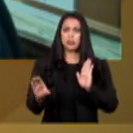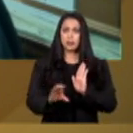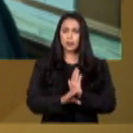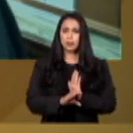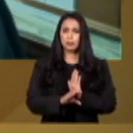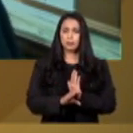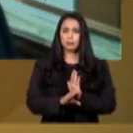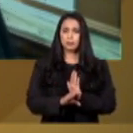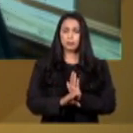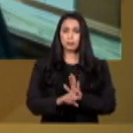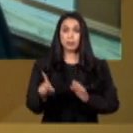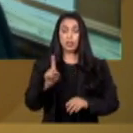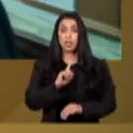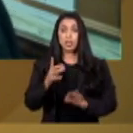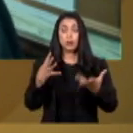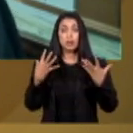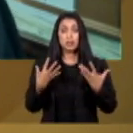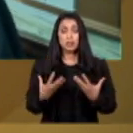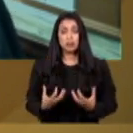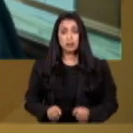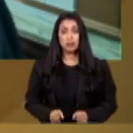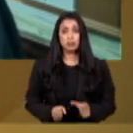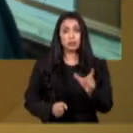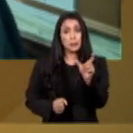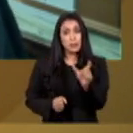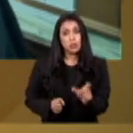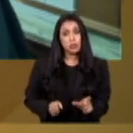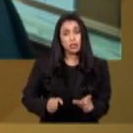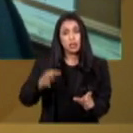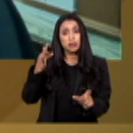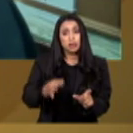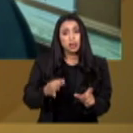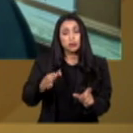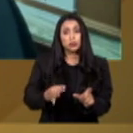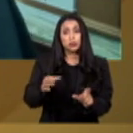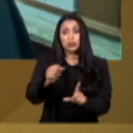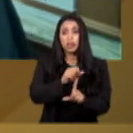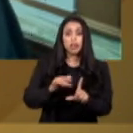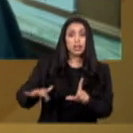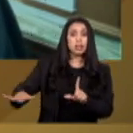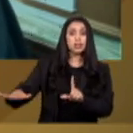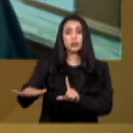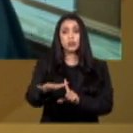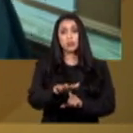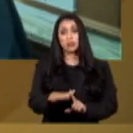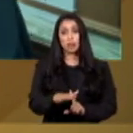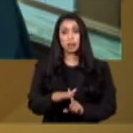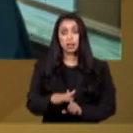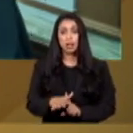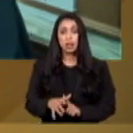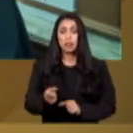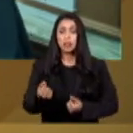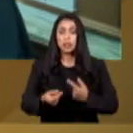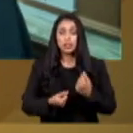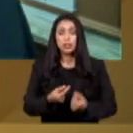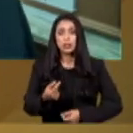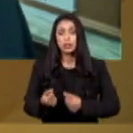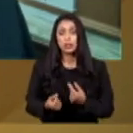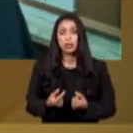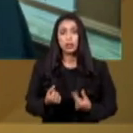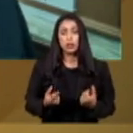a desconsideração da personalidade jurídica da sociedade de economia